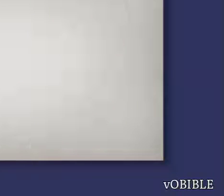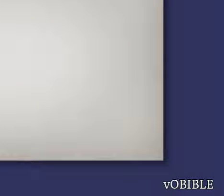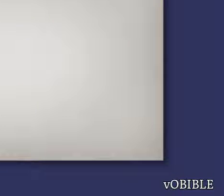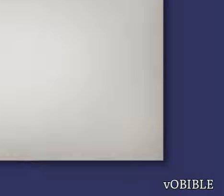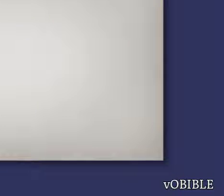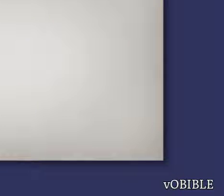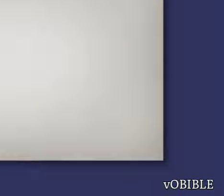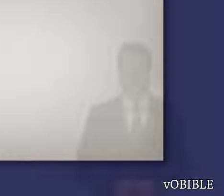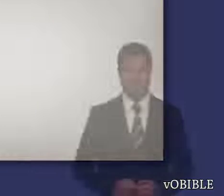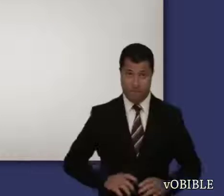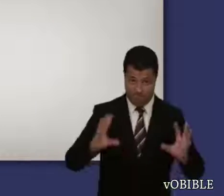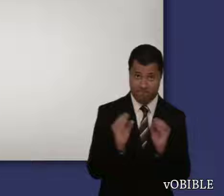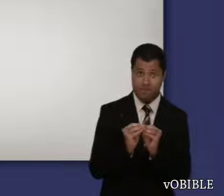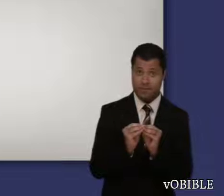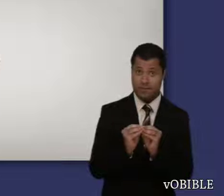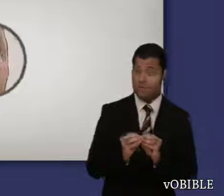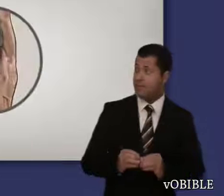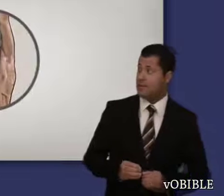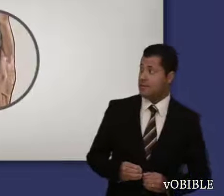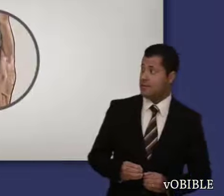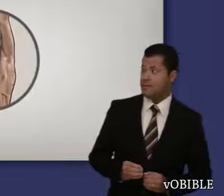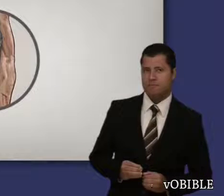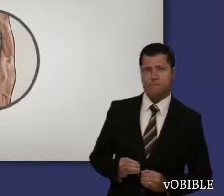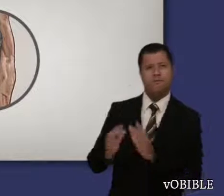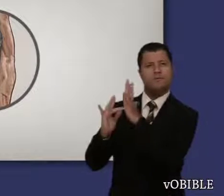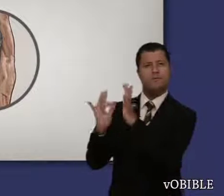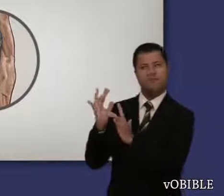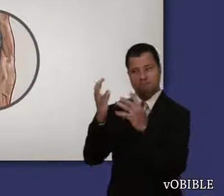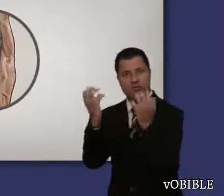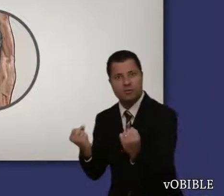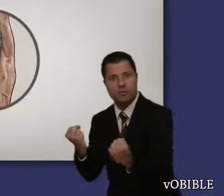No capítulo 5, Paulo diz que o amor do Cristo nos motiva.